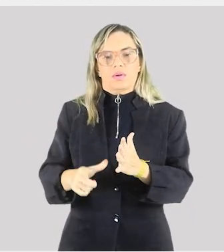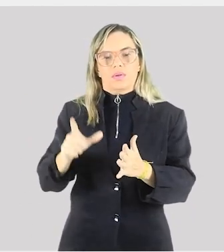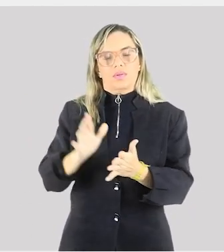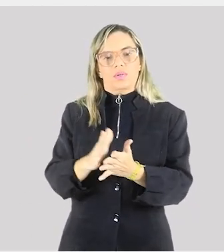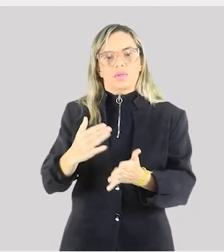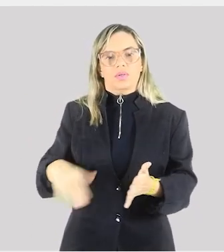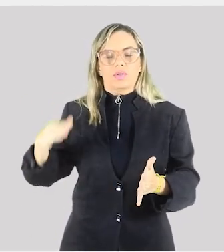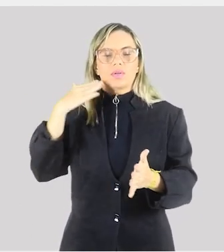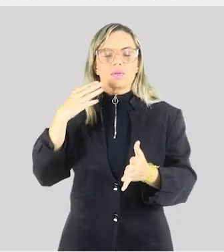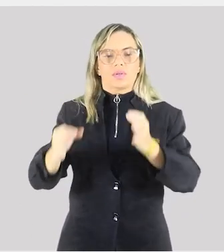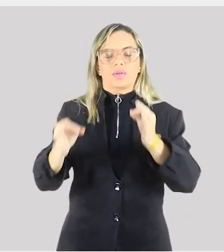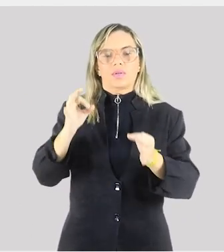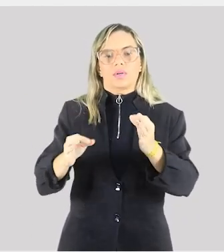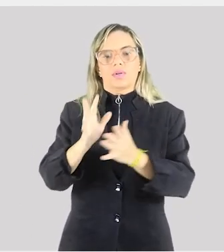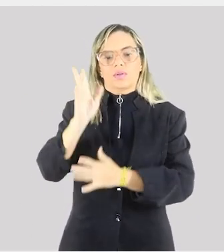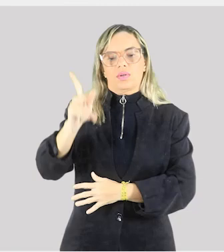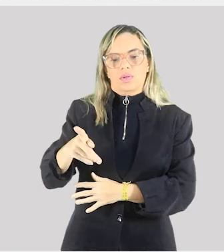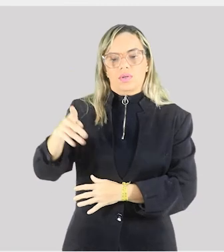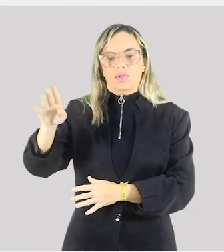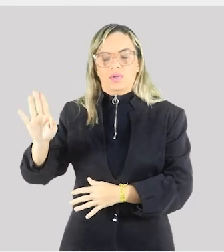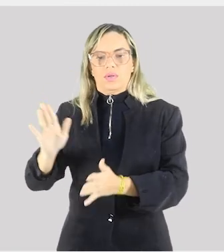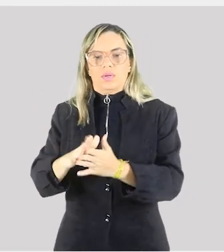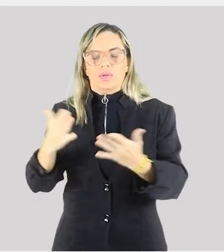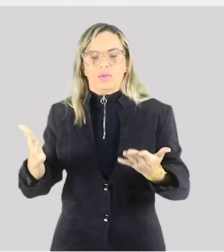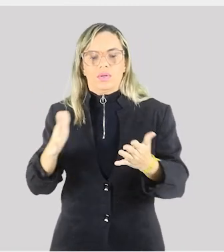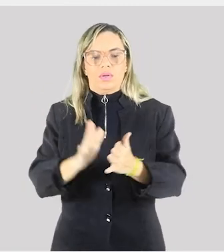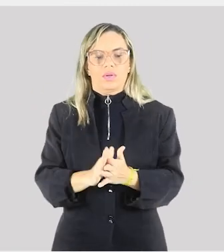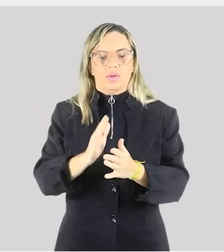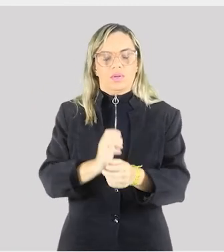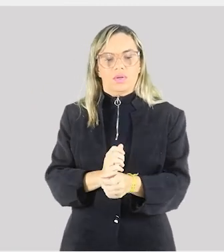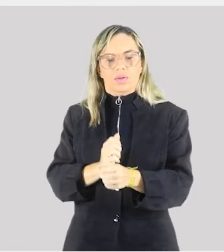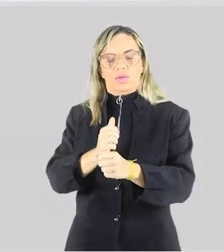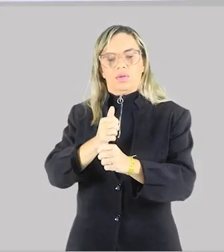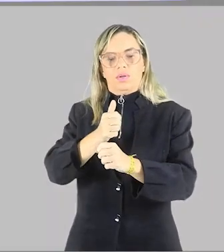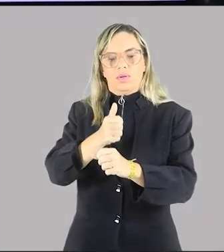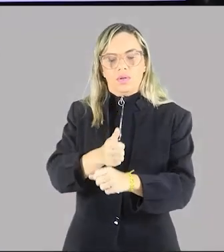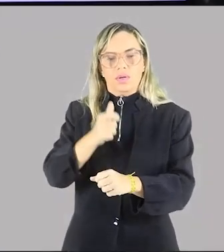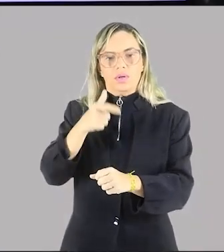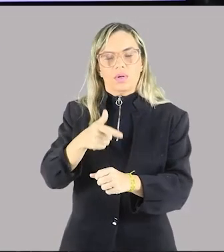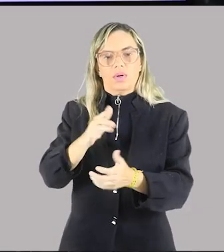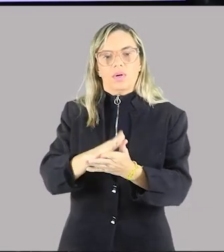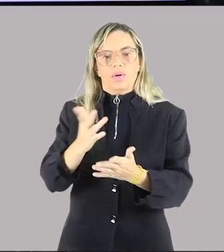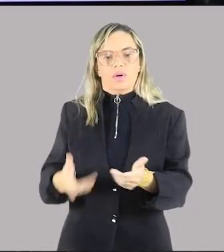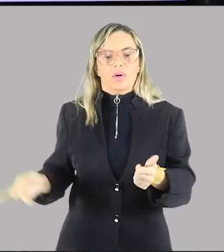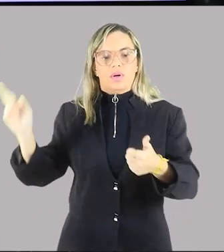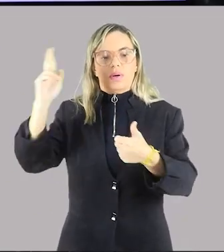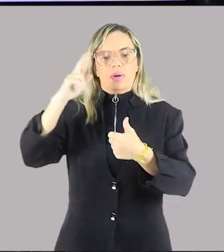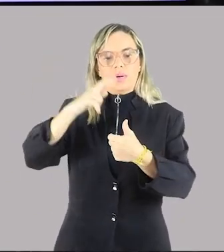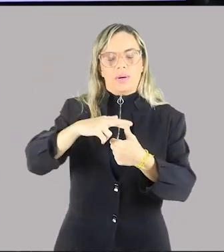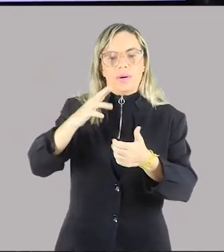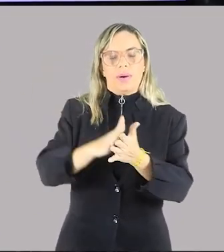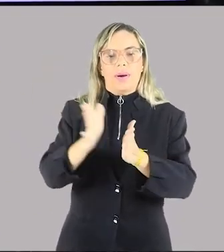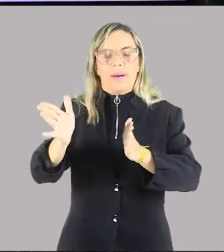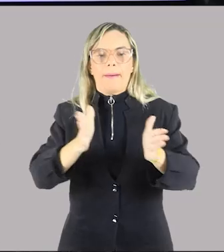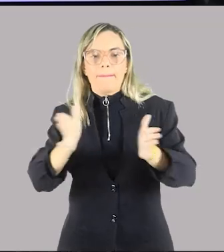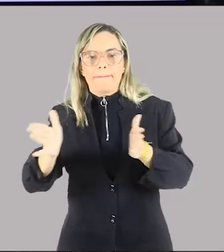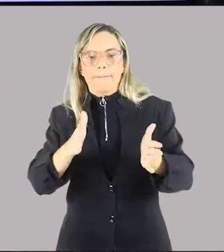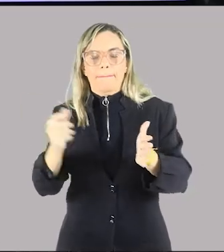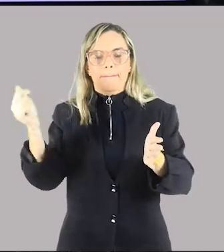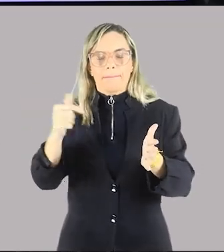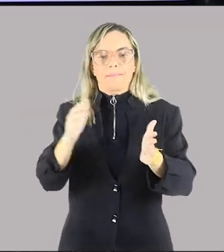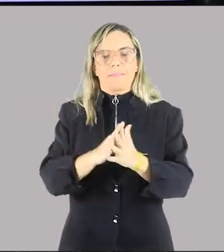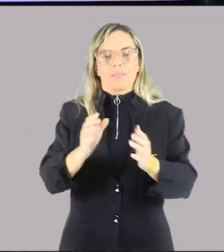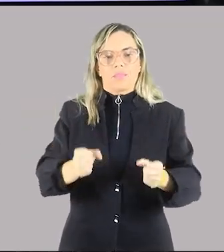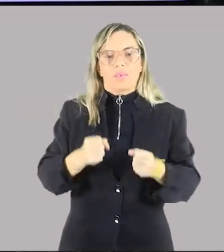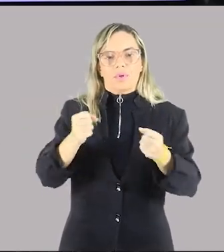público. Essa seria a compreensão de que o agente público teria ali, portanto, um mandato temporário, uma procuração para agir